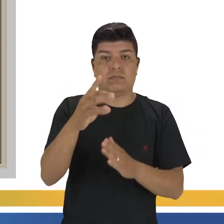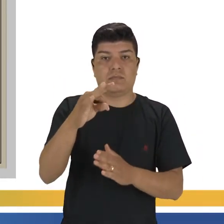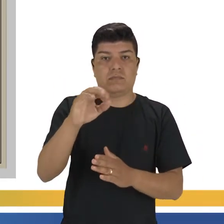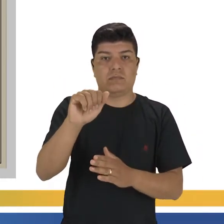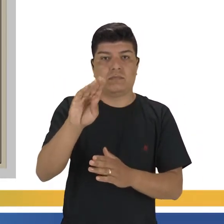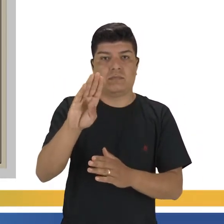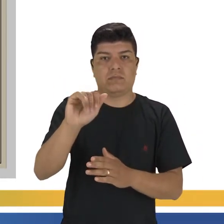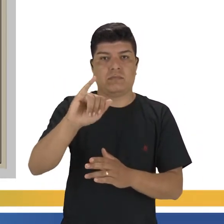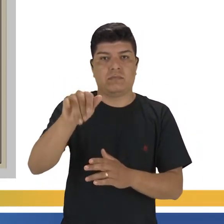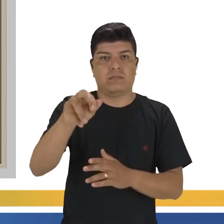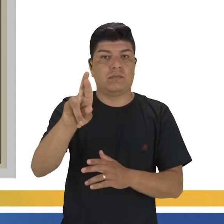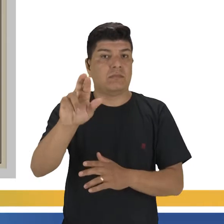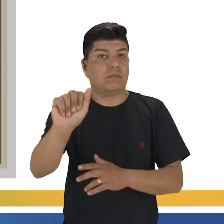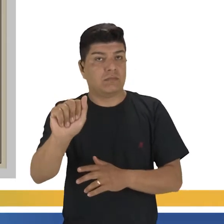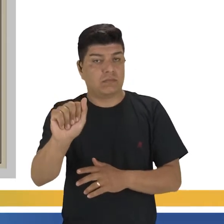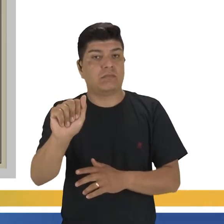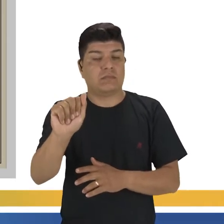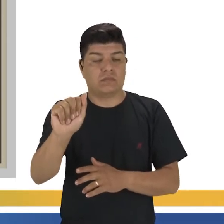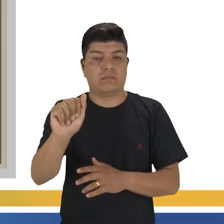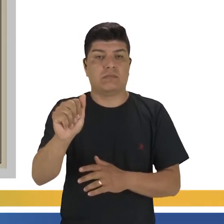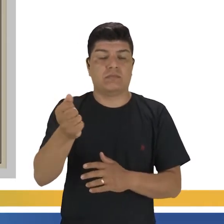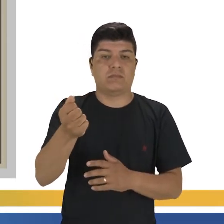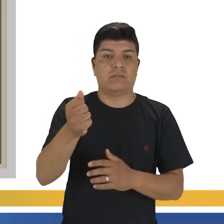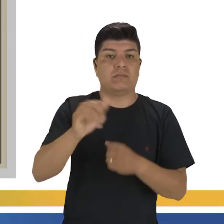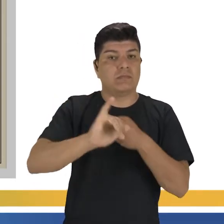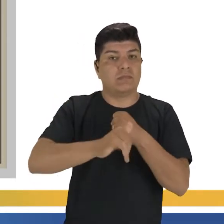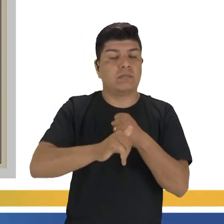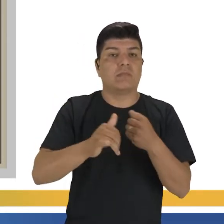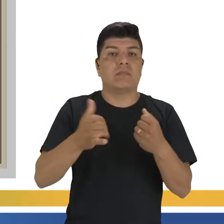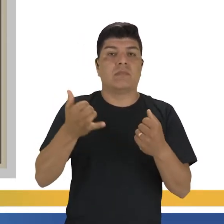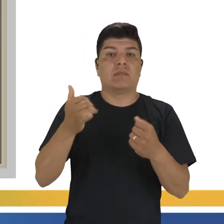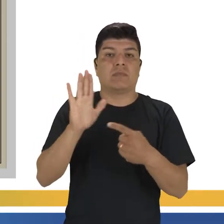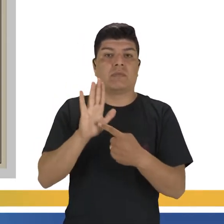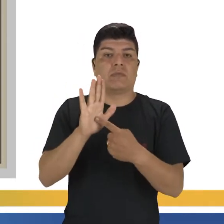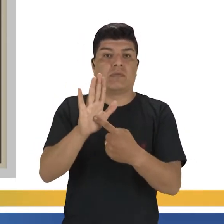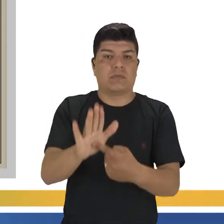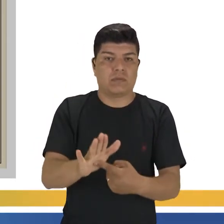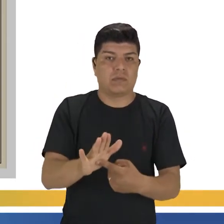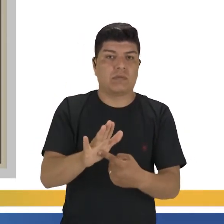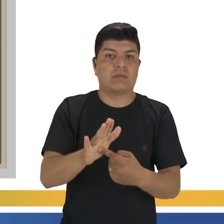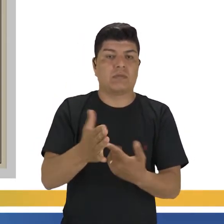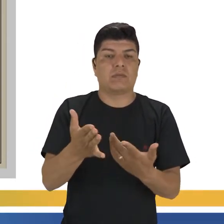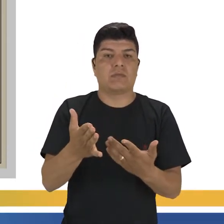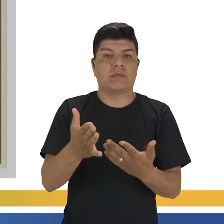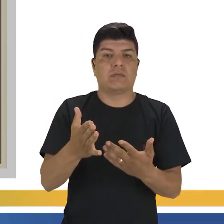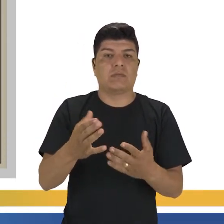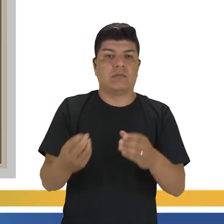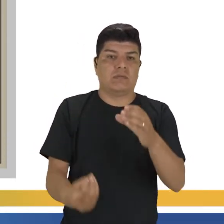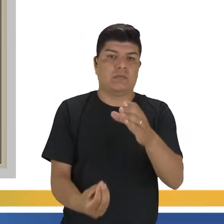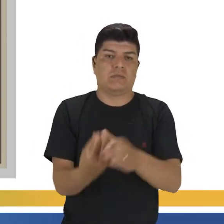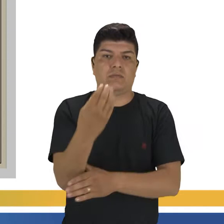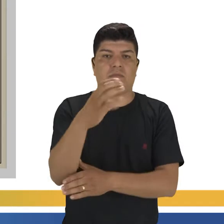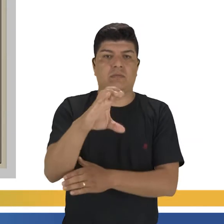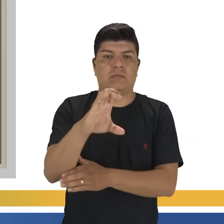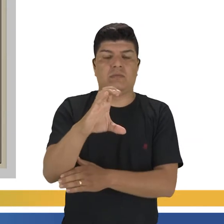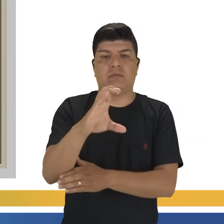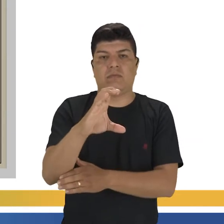nobre conquistador, que apresenta, então, a lenda da fundação do Ceará, que